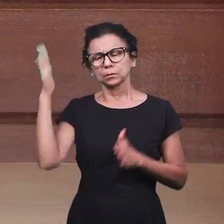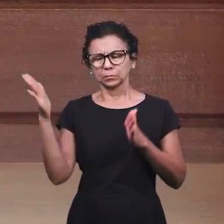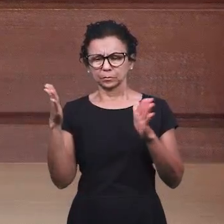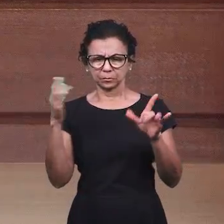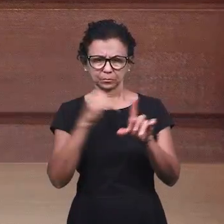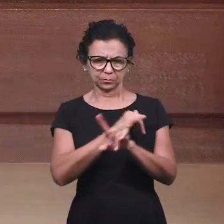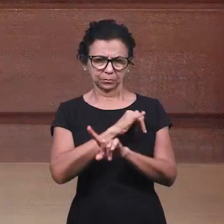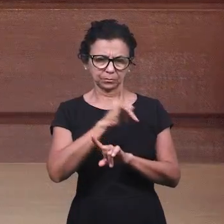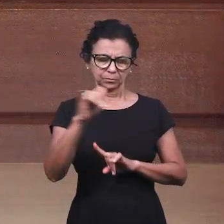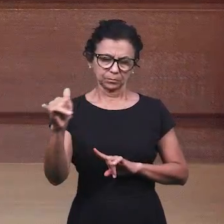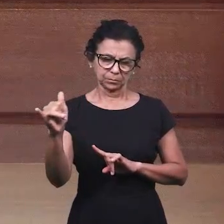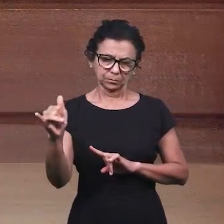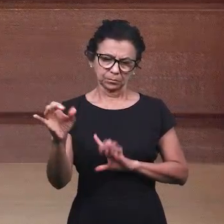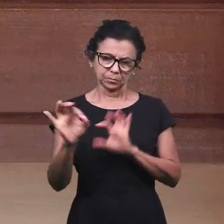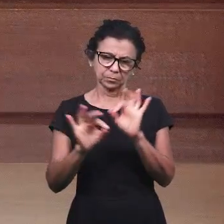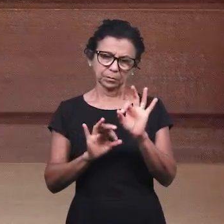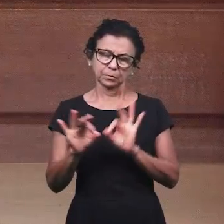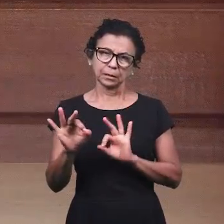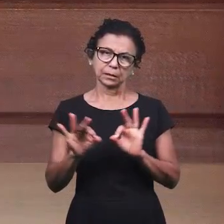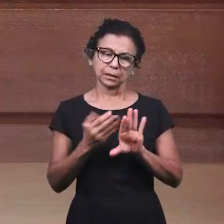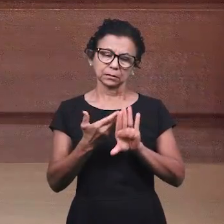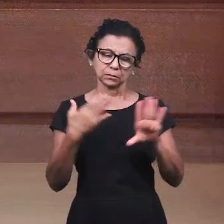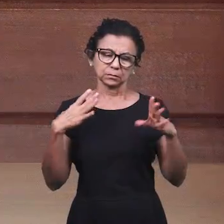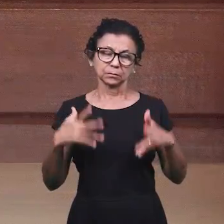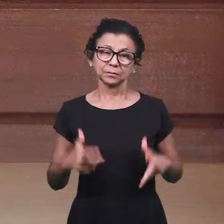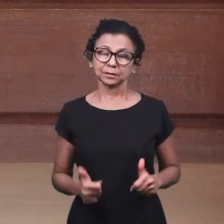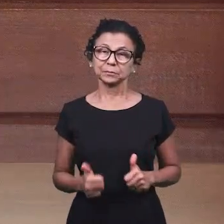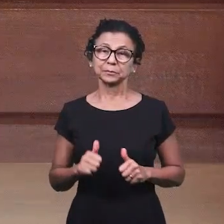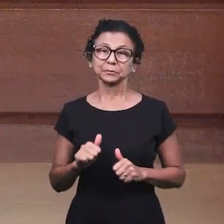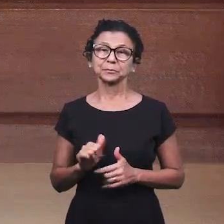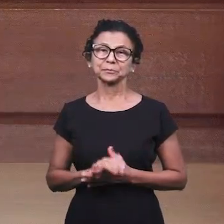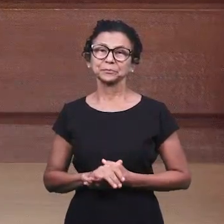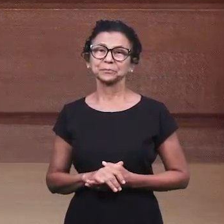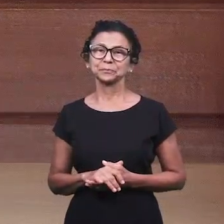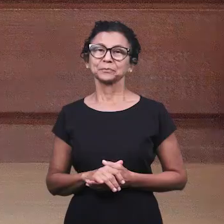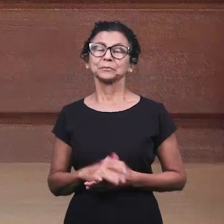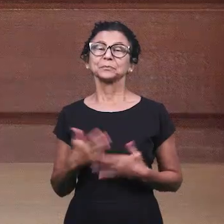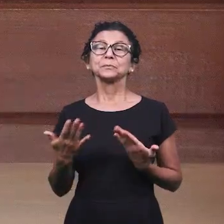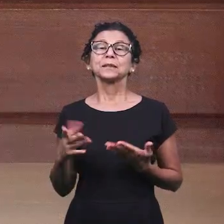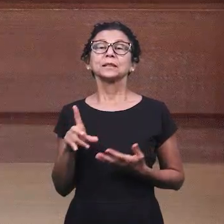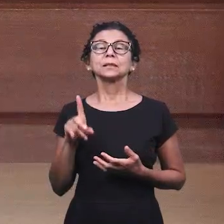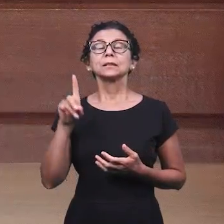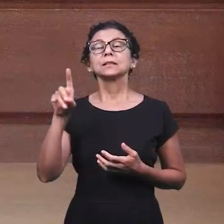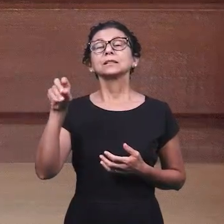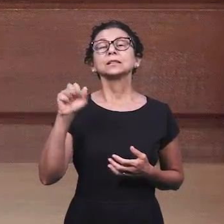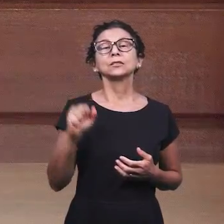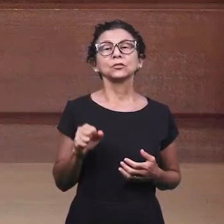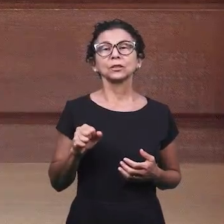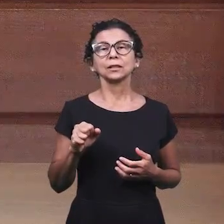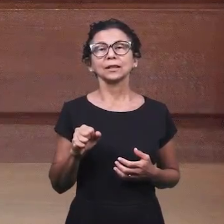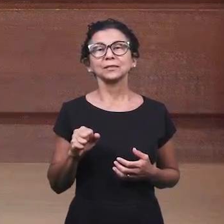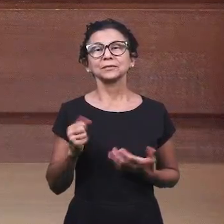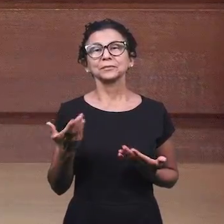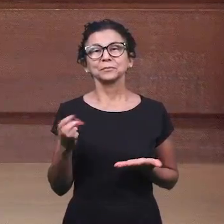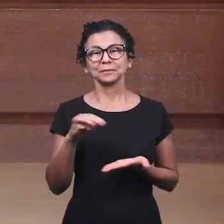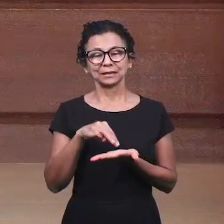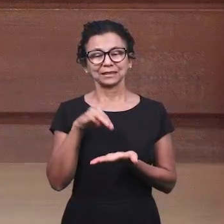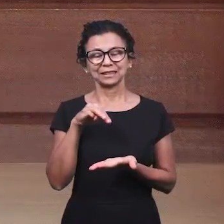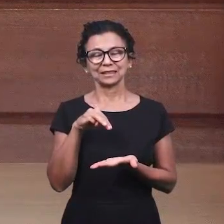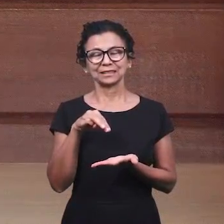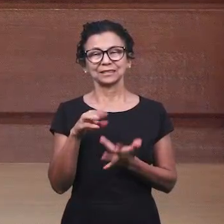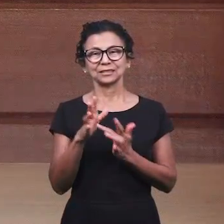estão presentes na nossa vida, na vida da igreja, eles vão nos dar o recurso para nós vencermos as batalhas dentro da